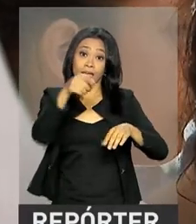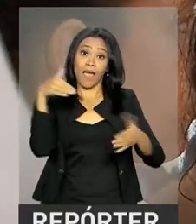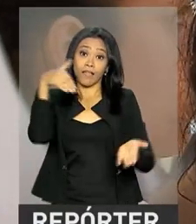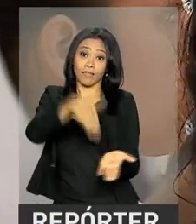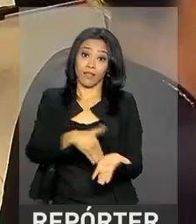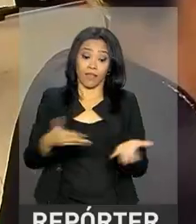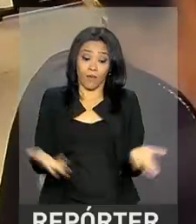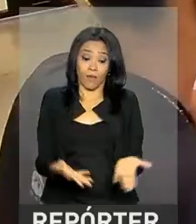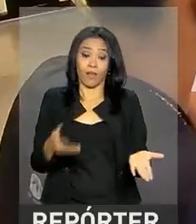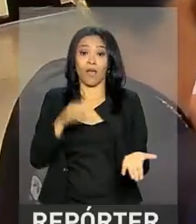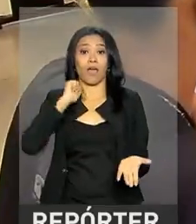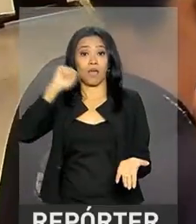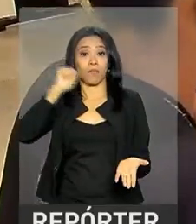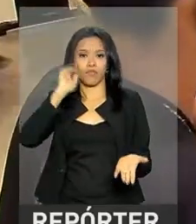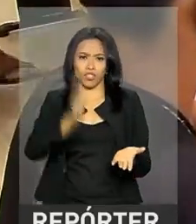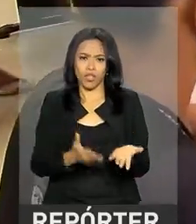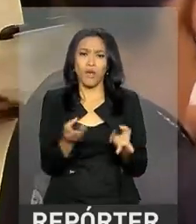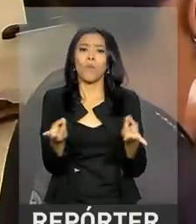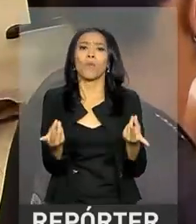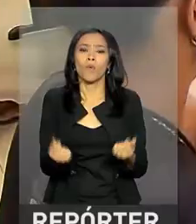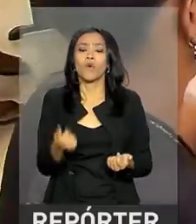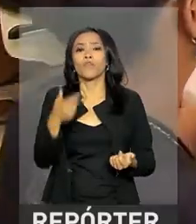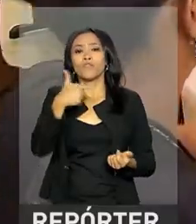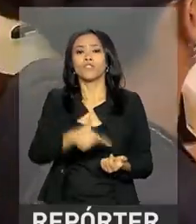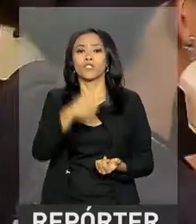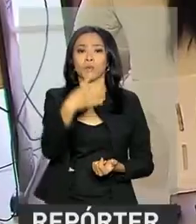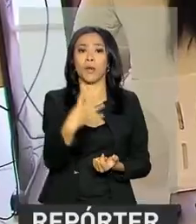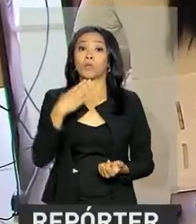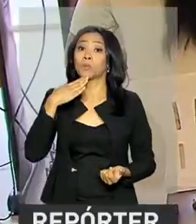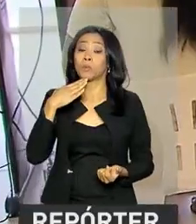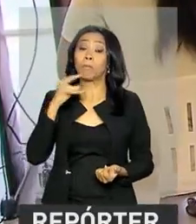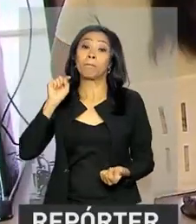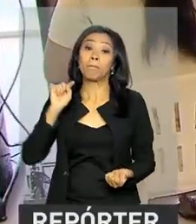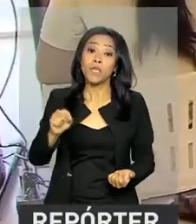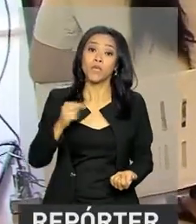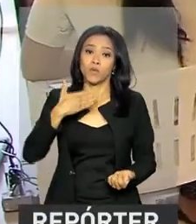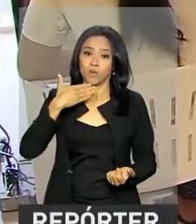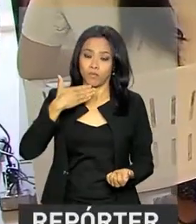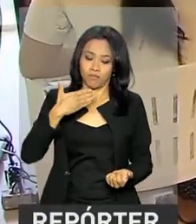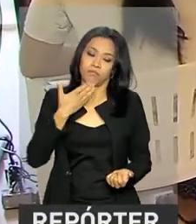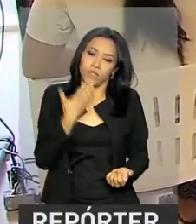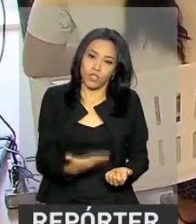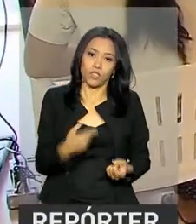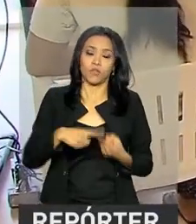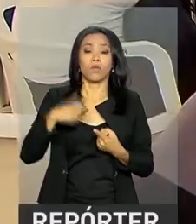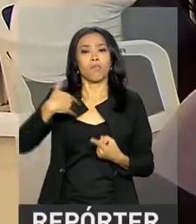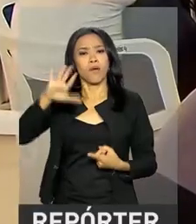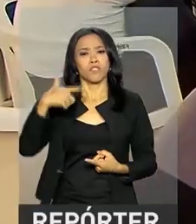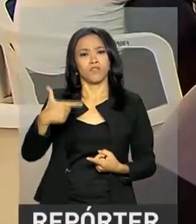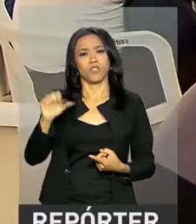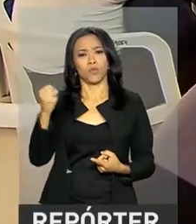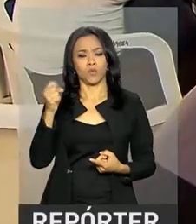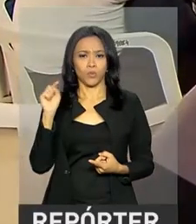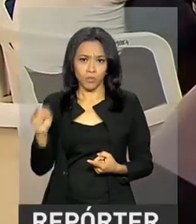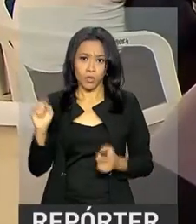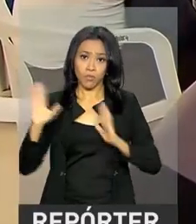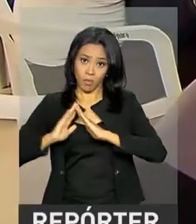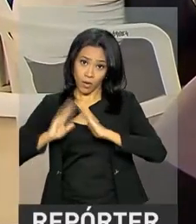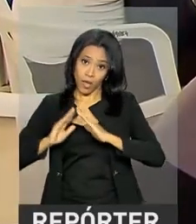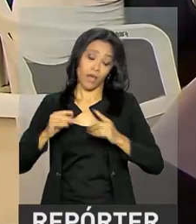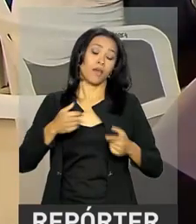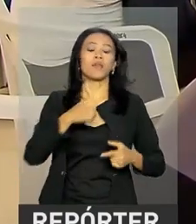foram feitos mais de 24 mil pedidos de refúgio, mais de 8 mil pedidos de residência e quase 10